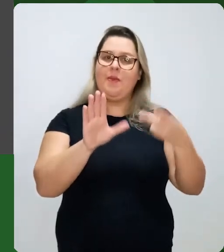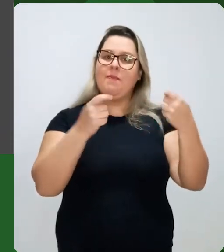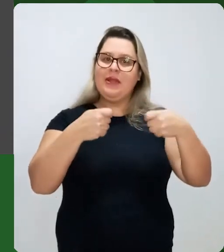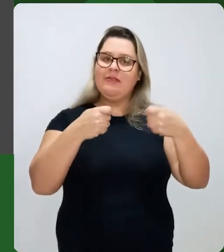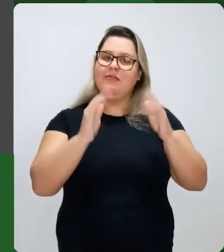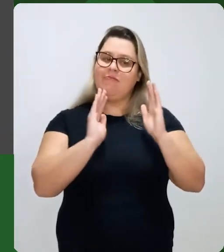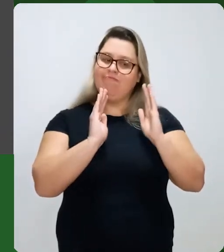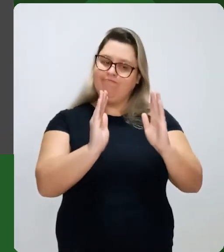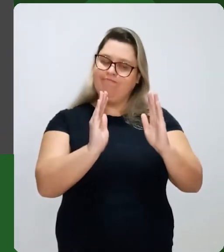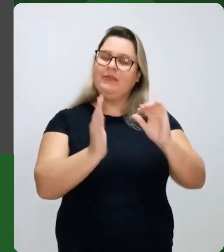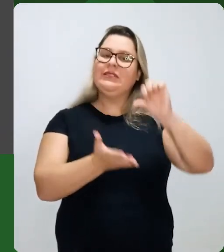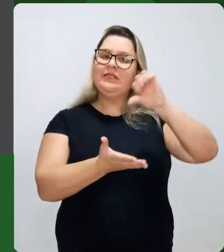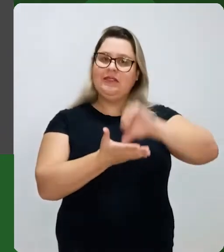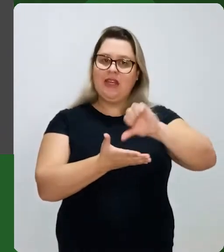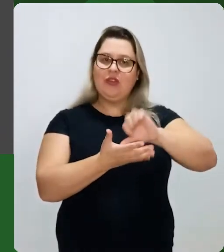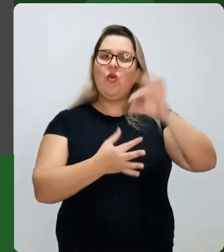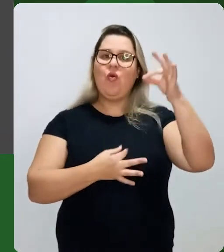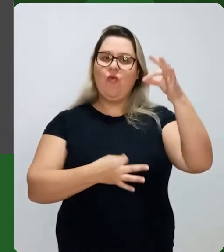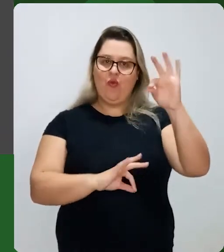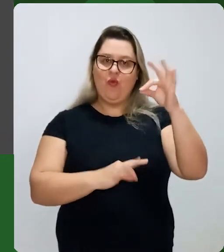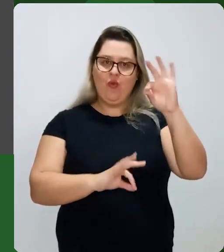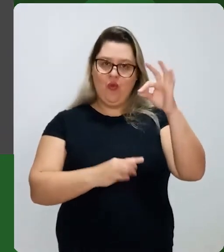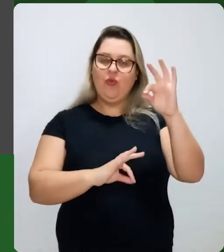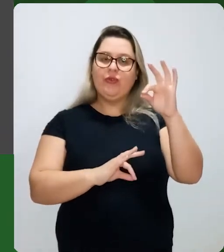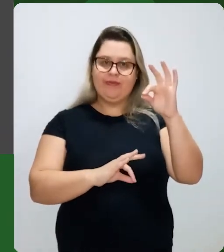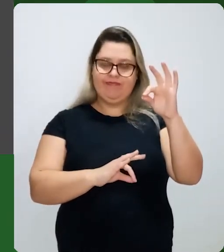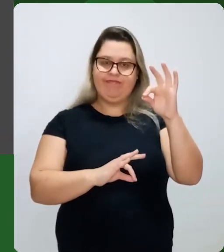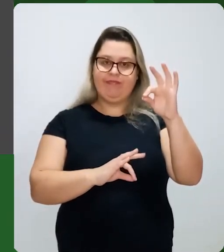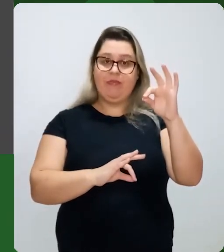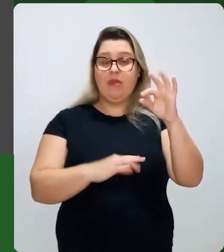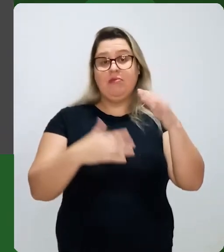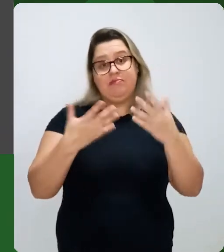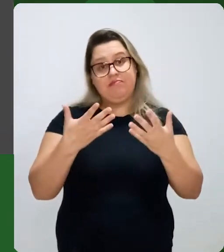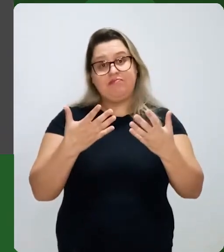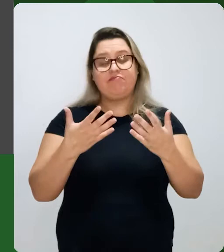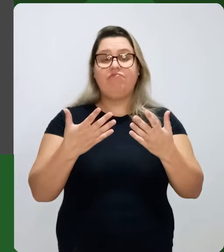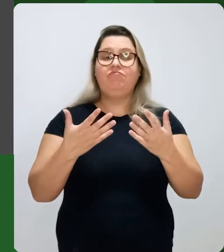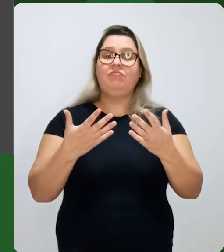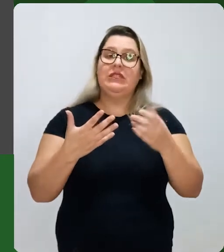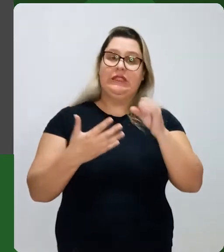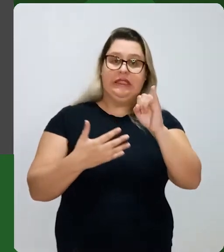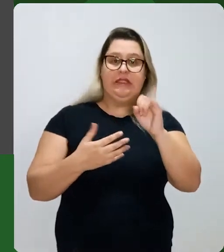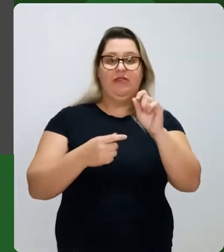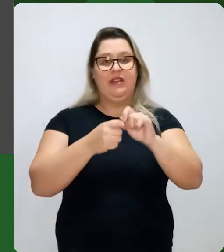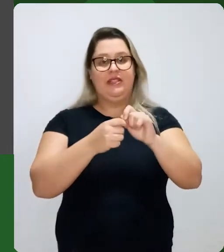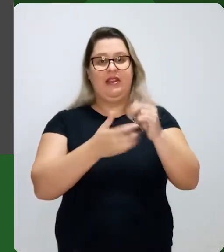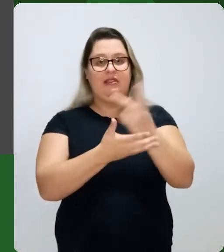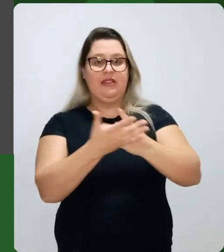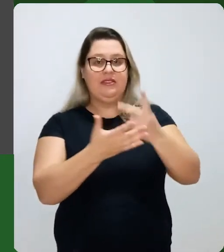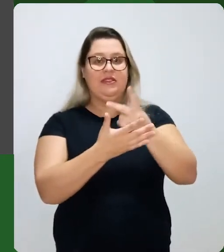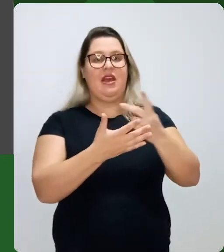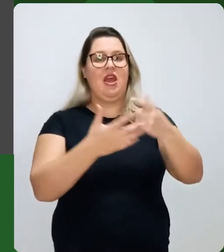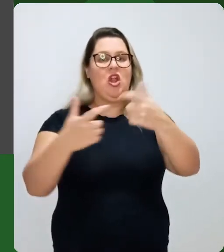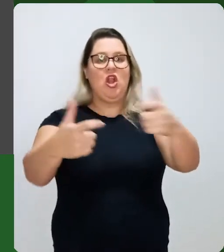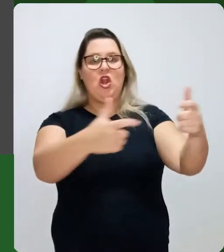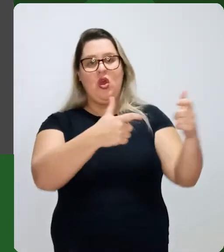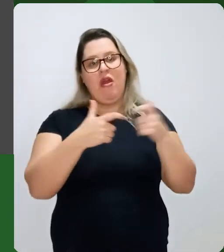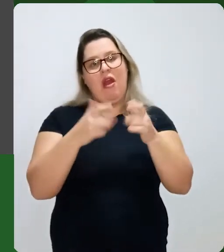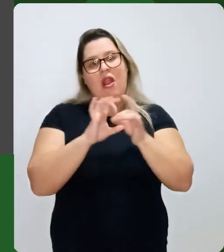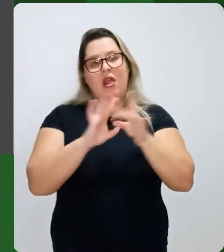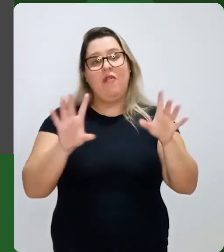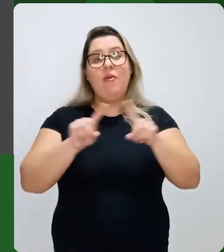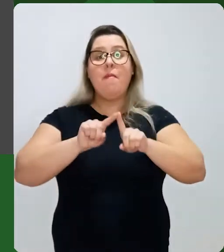ele bem certinho centralizado na folha, a menos que a gente esteja utilizando de ambientações, aí fica um pouco livre, mas isso